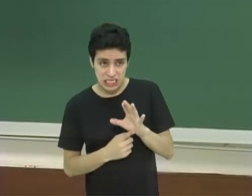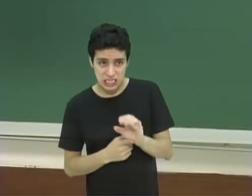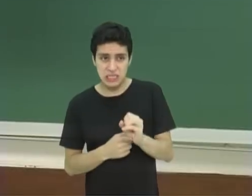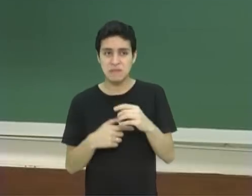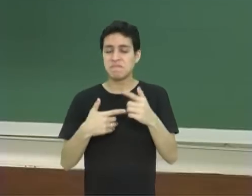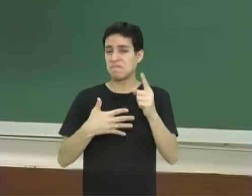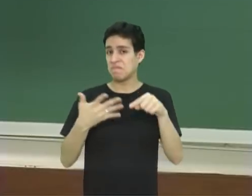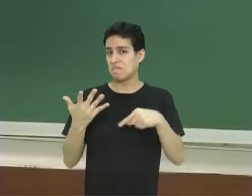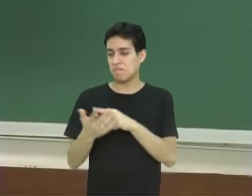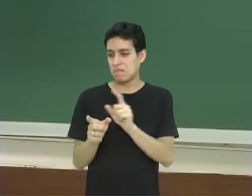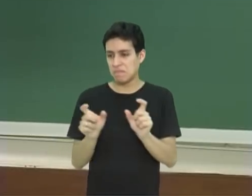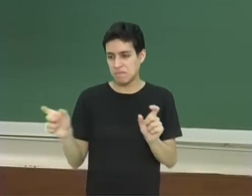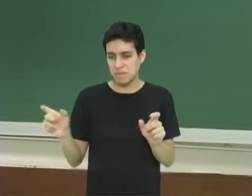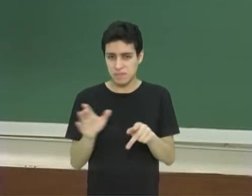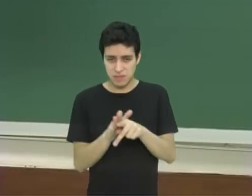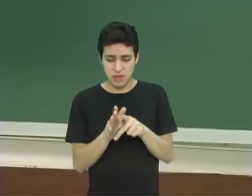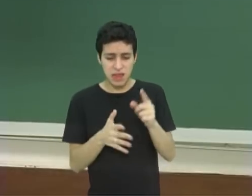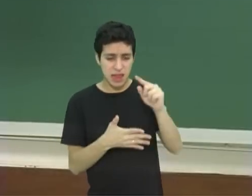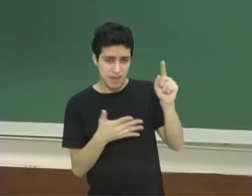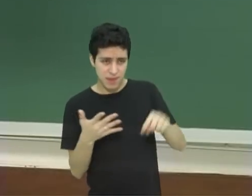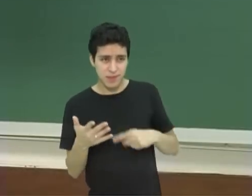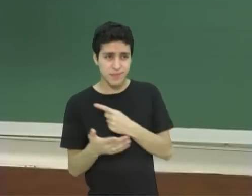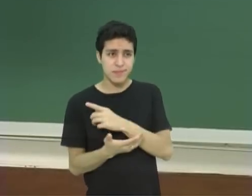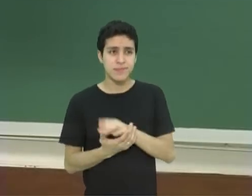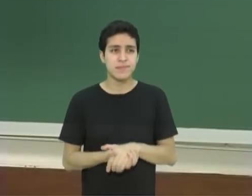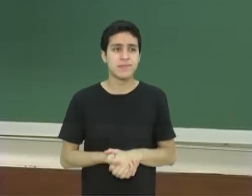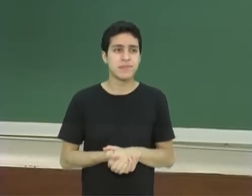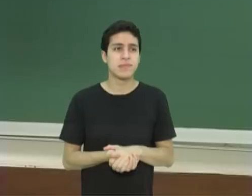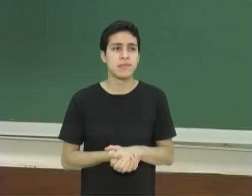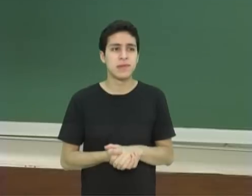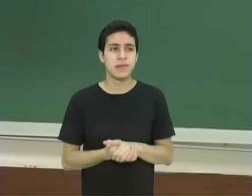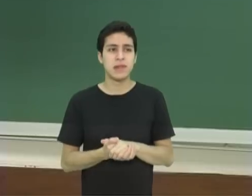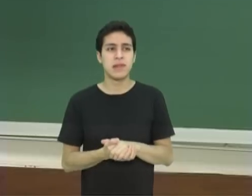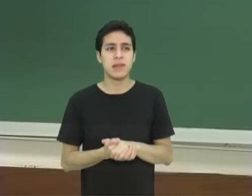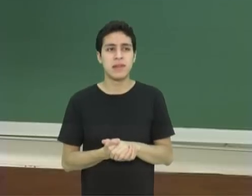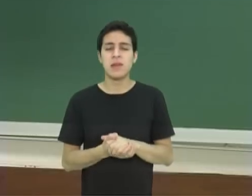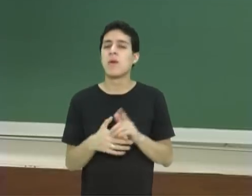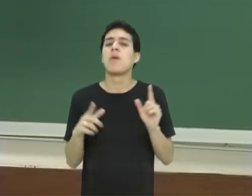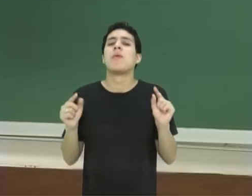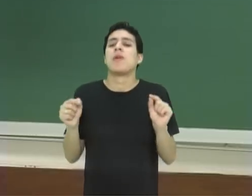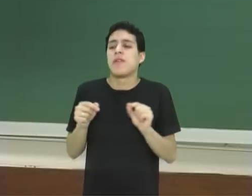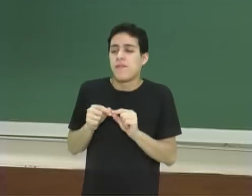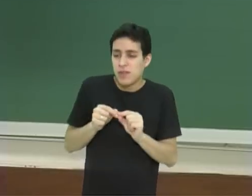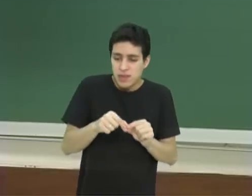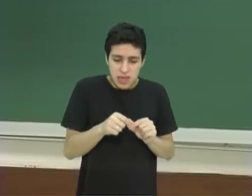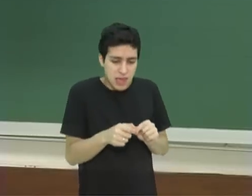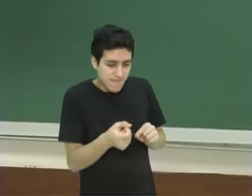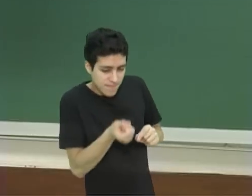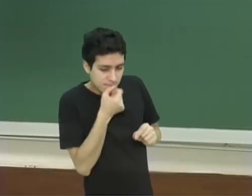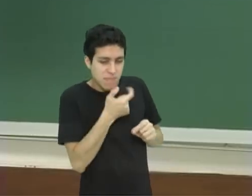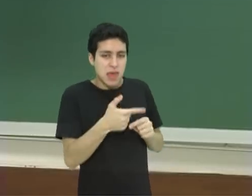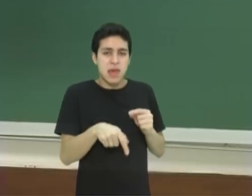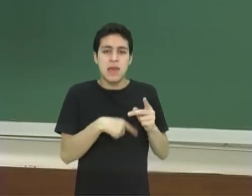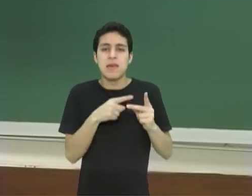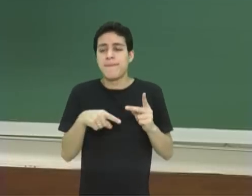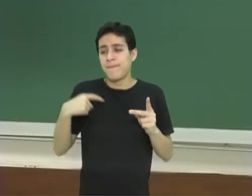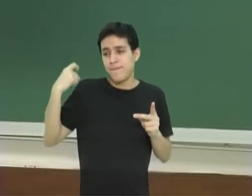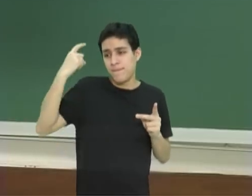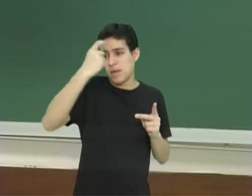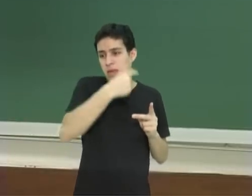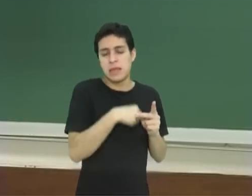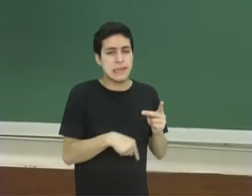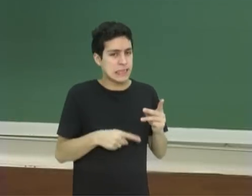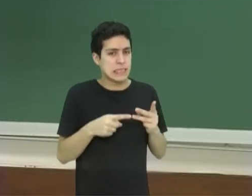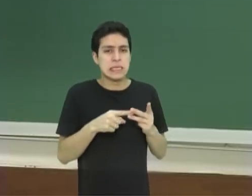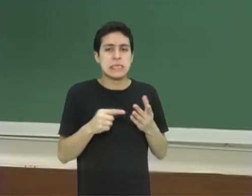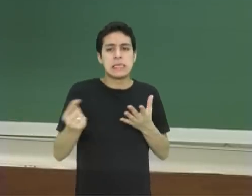né? Esses elementos aqui, eles são utilizados na fabricação de remédios, de perfumes, de uma